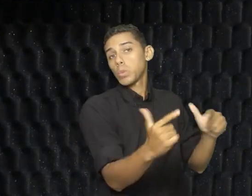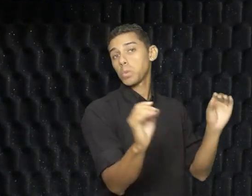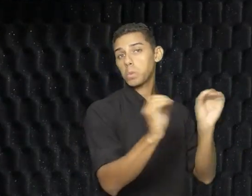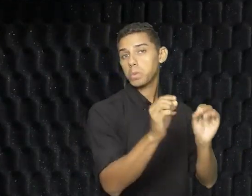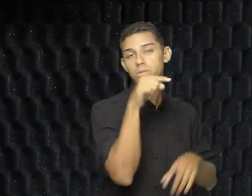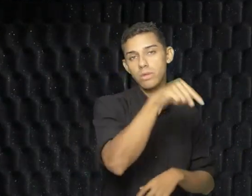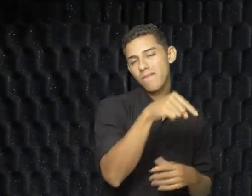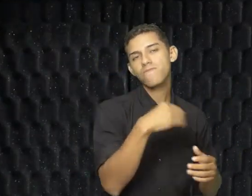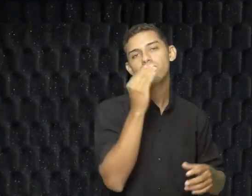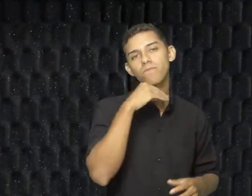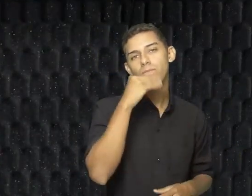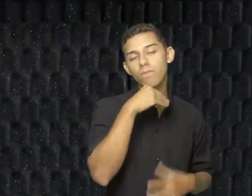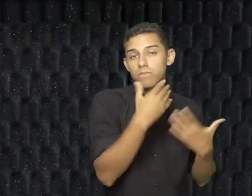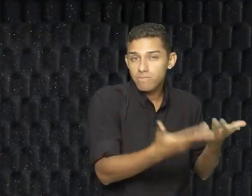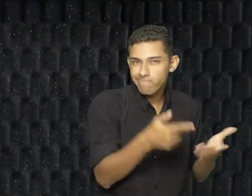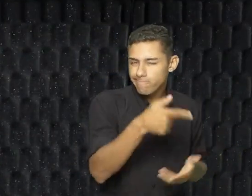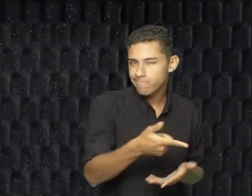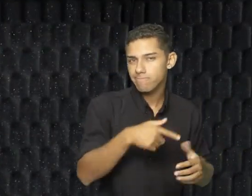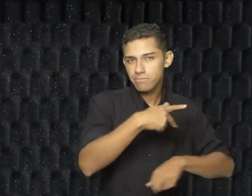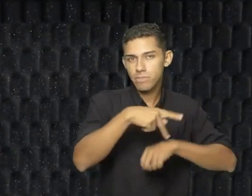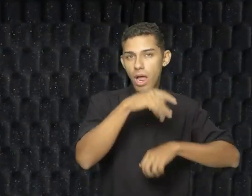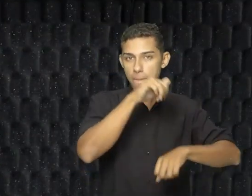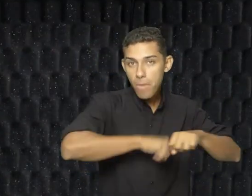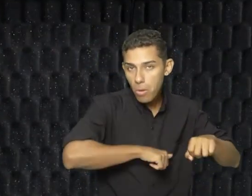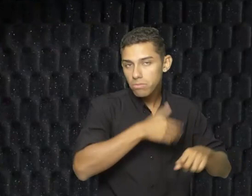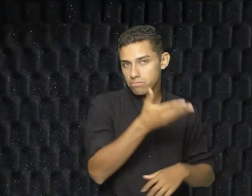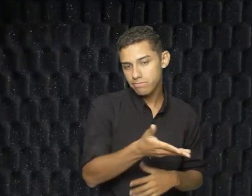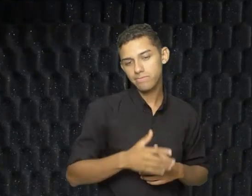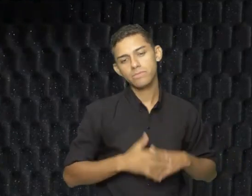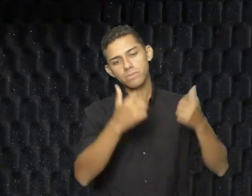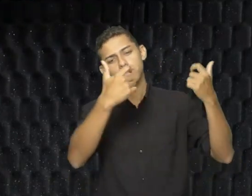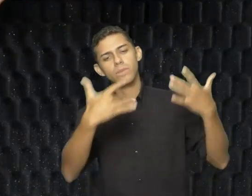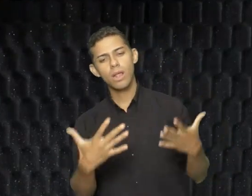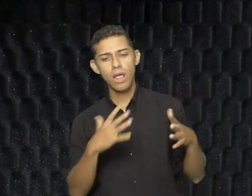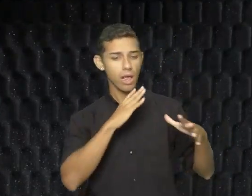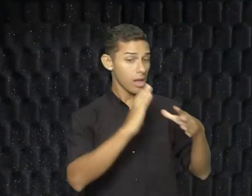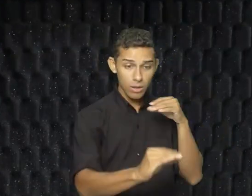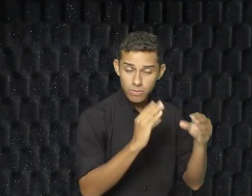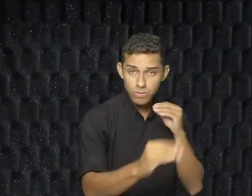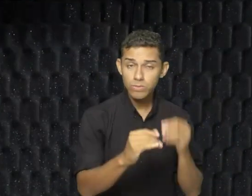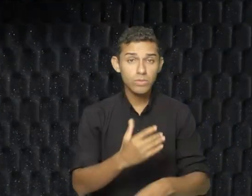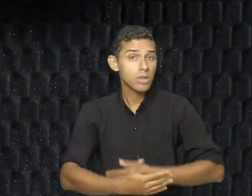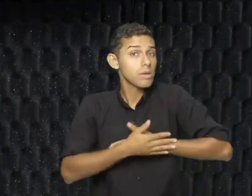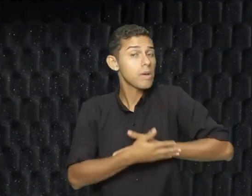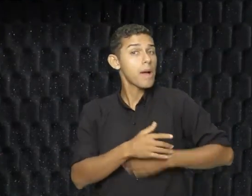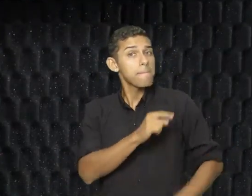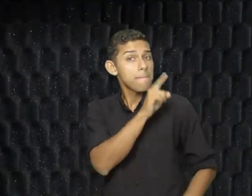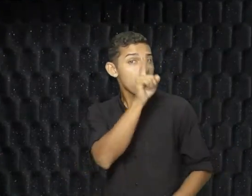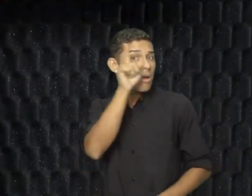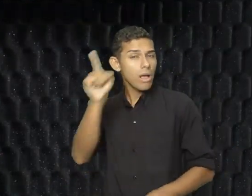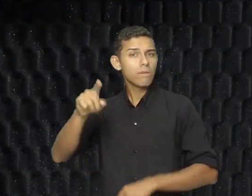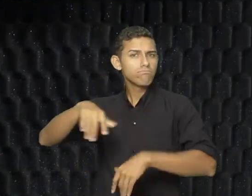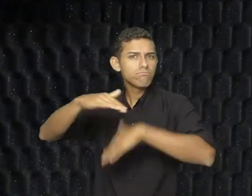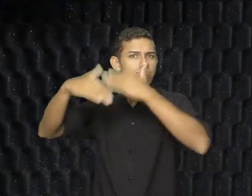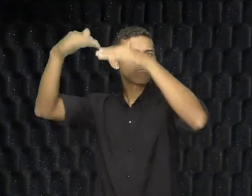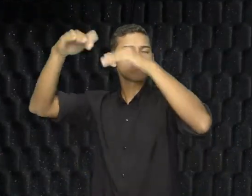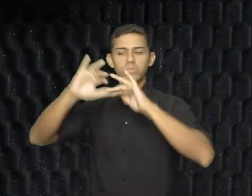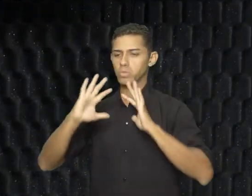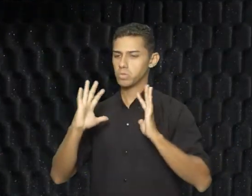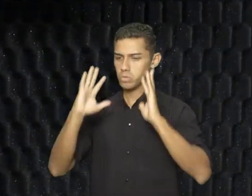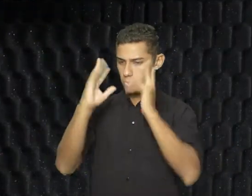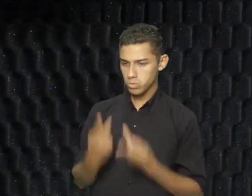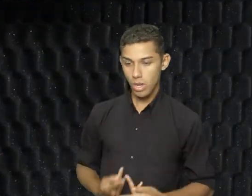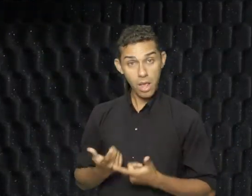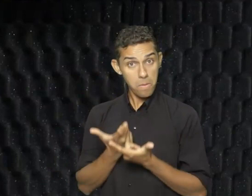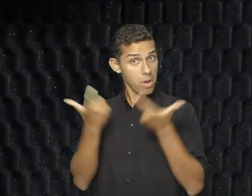completamente frágil. Então veja, se eu estou dizendo bem aqui na questão que está sumindo os bebês, é porque o nível de desenvolvimento humano desses